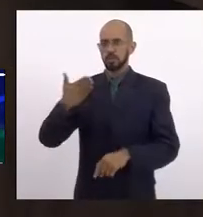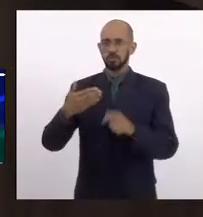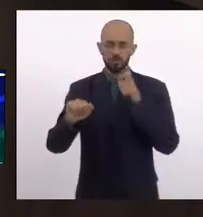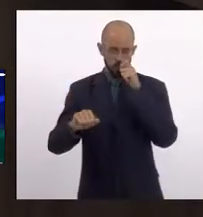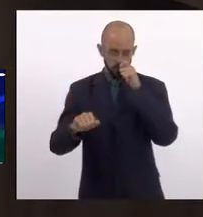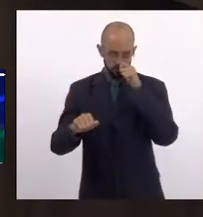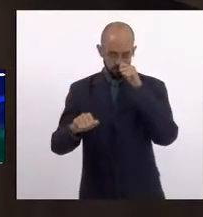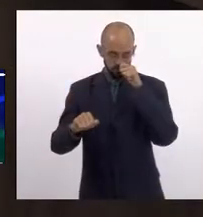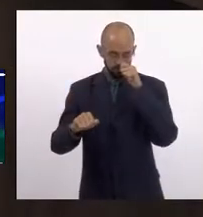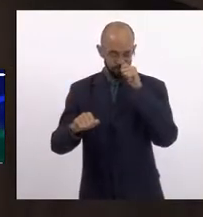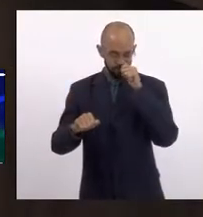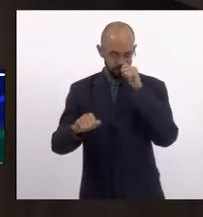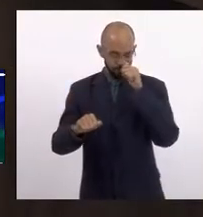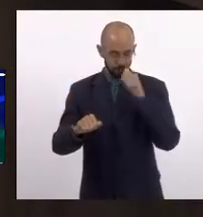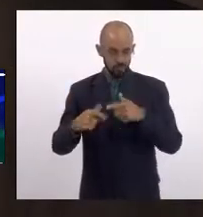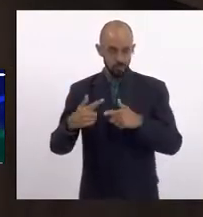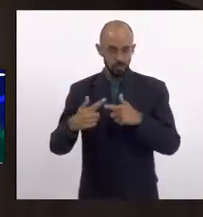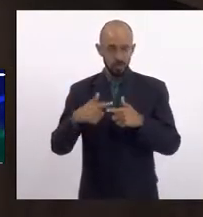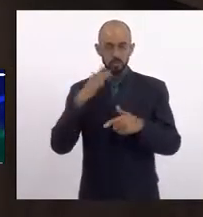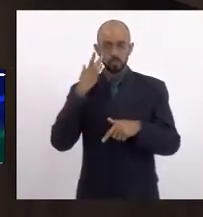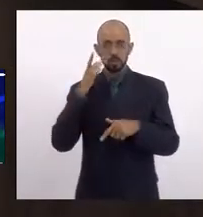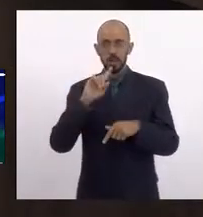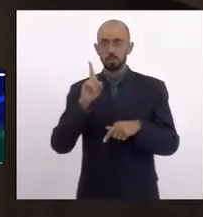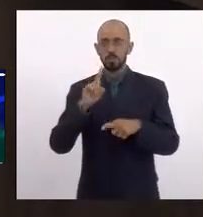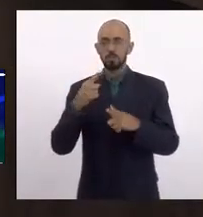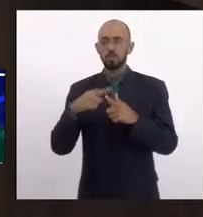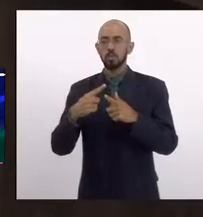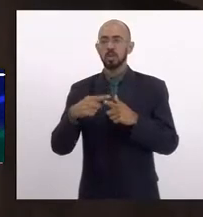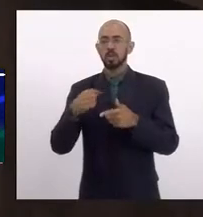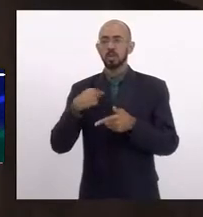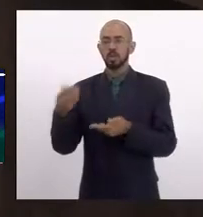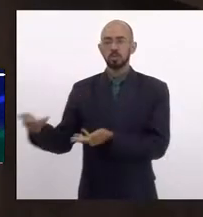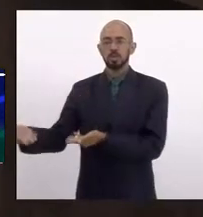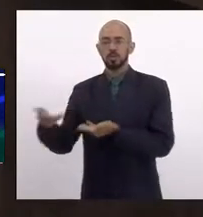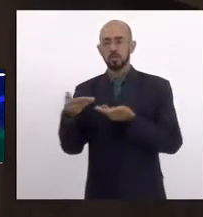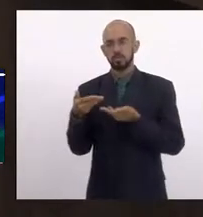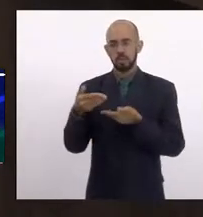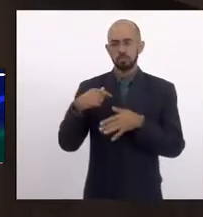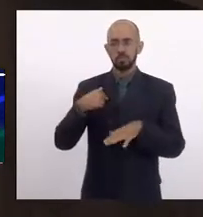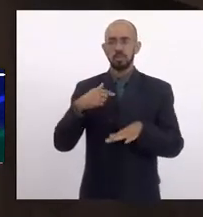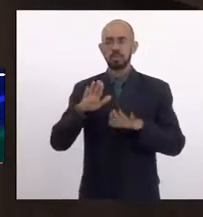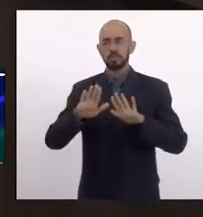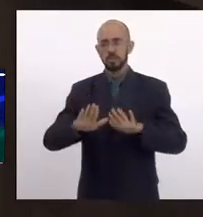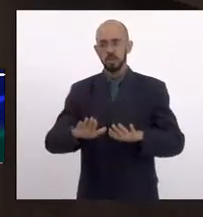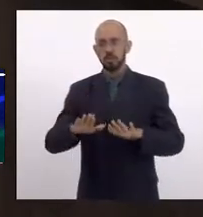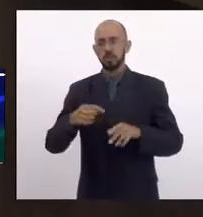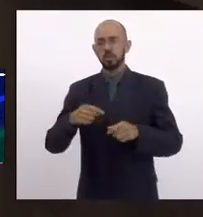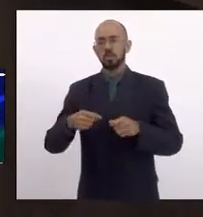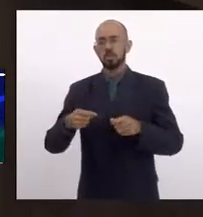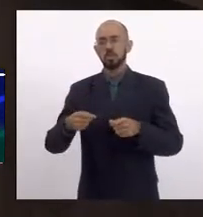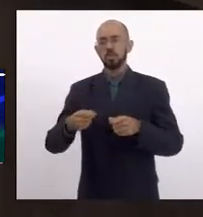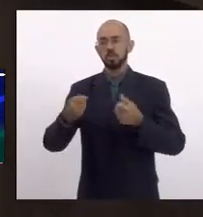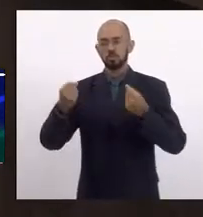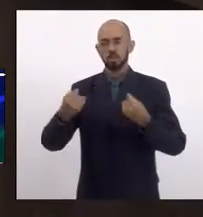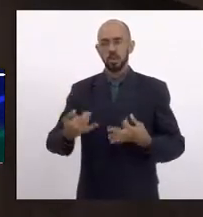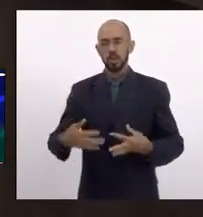que não sabia nem bem por que que eu tava chamando mas eu puxei o tema